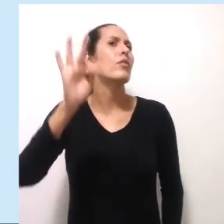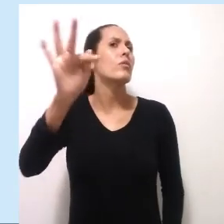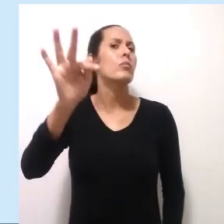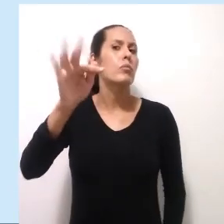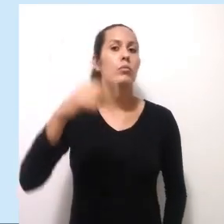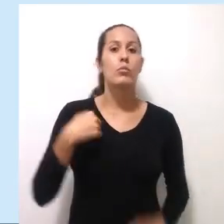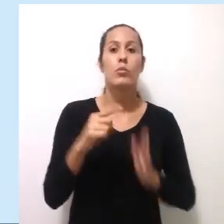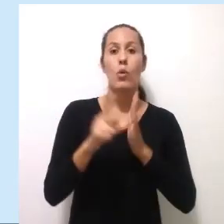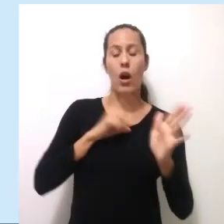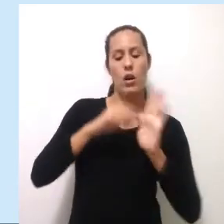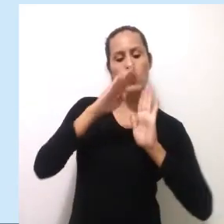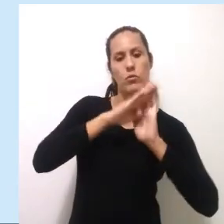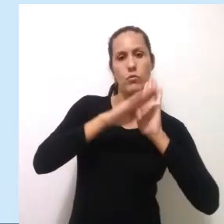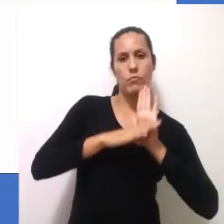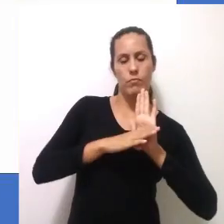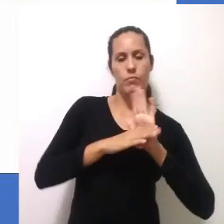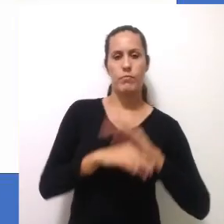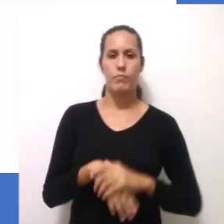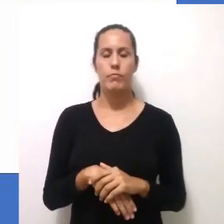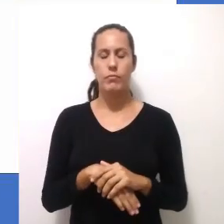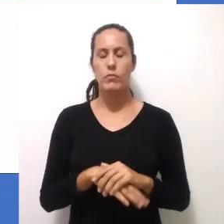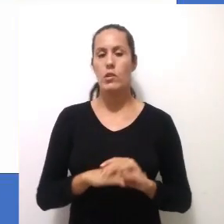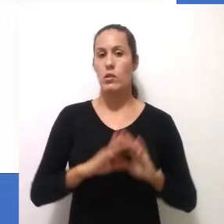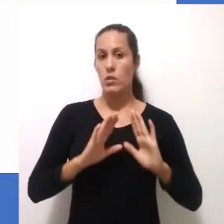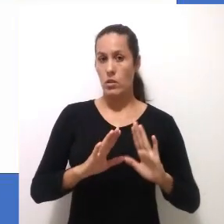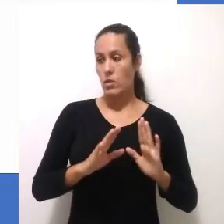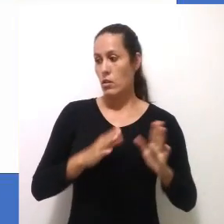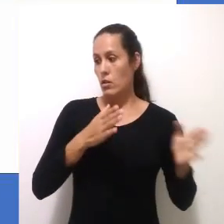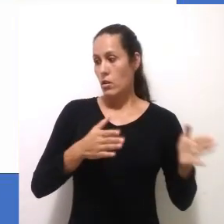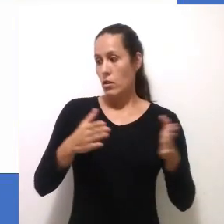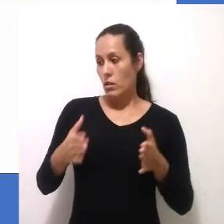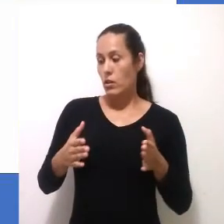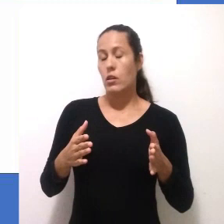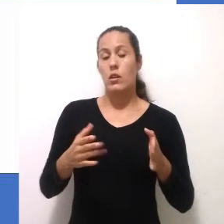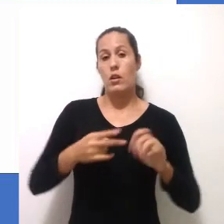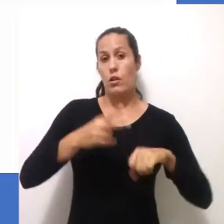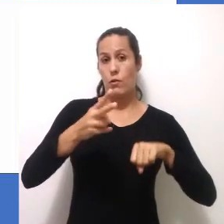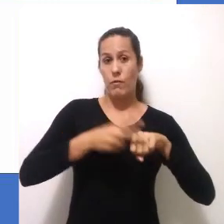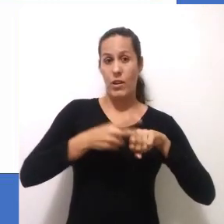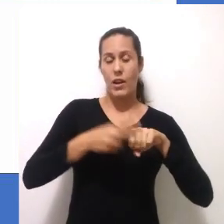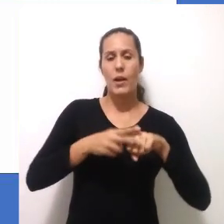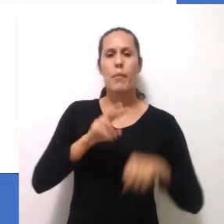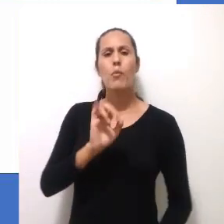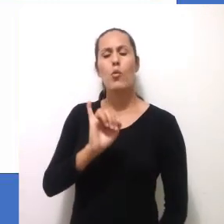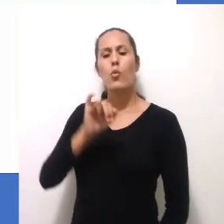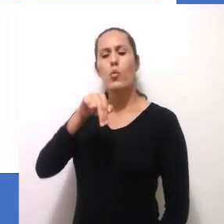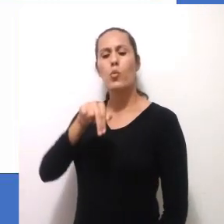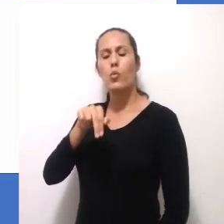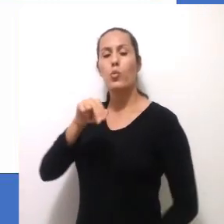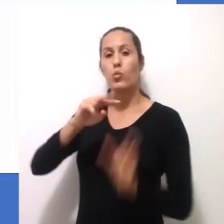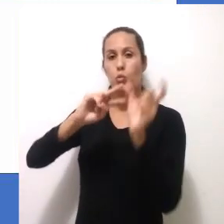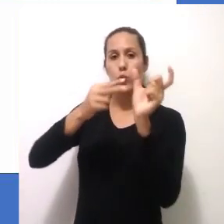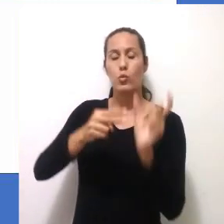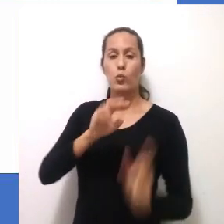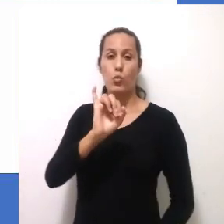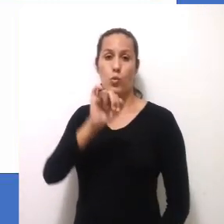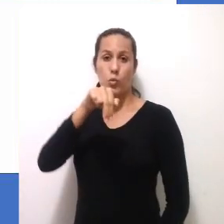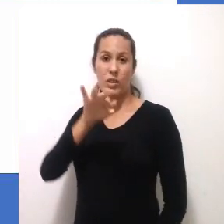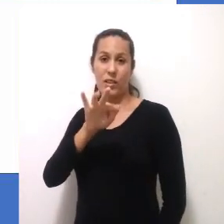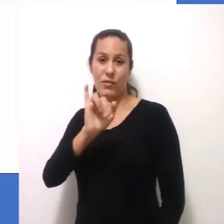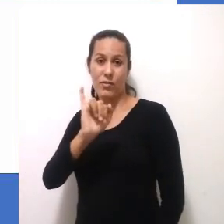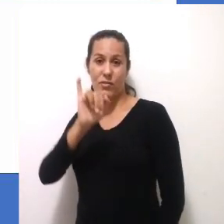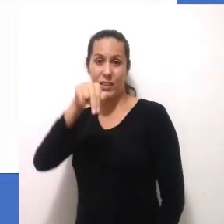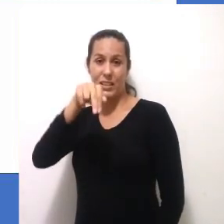gente planejou. Na sequência também a gente tem o verbo no infinitivo. O que é um verbo no